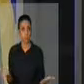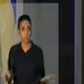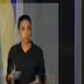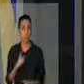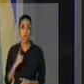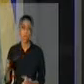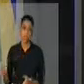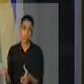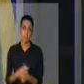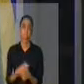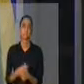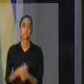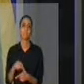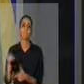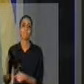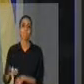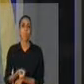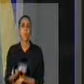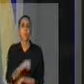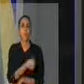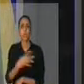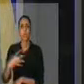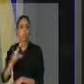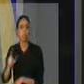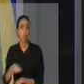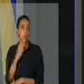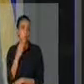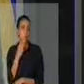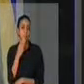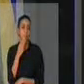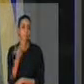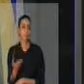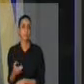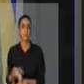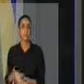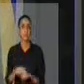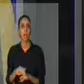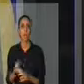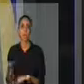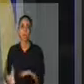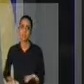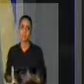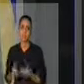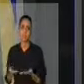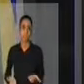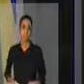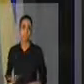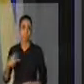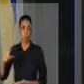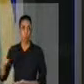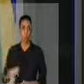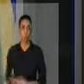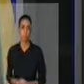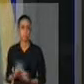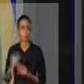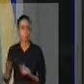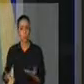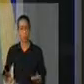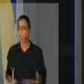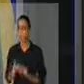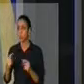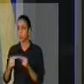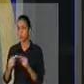um déficit junto ao Estado de Minas Gerais de quase 14 milhões referente aos nossos serviços prestados. Todos os atendimentos são